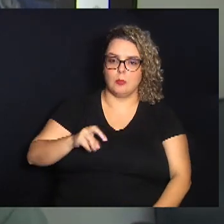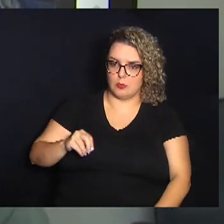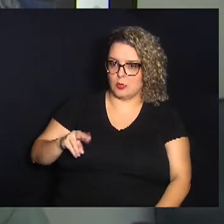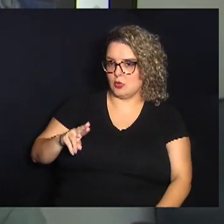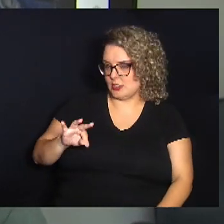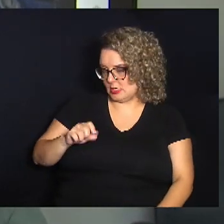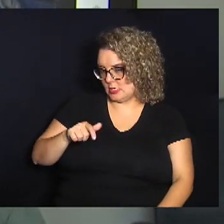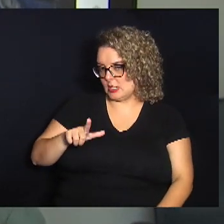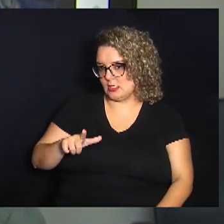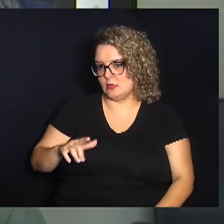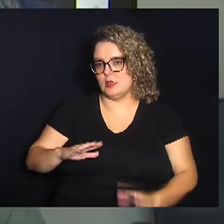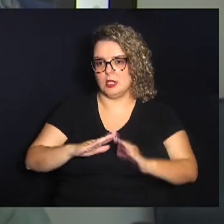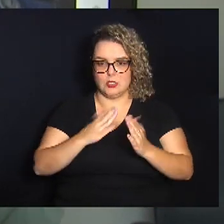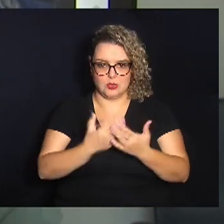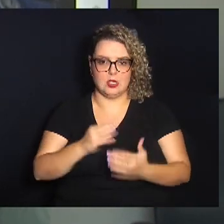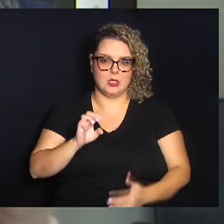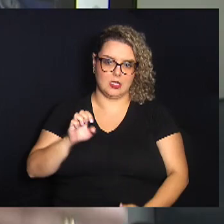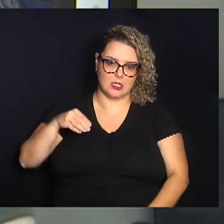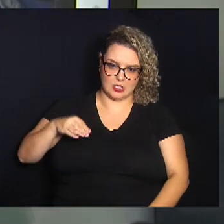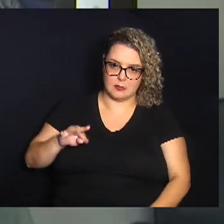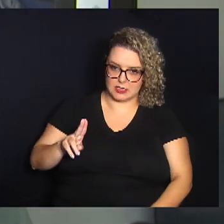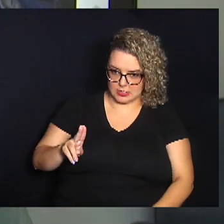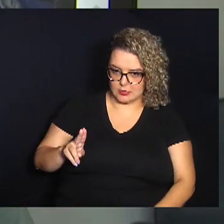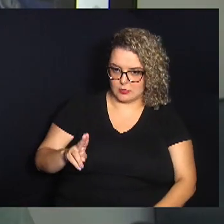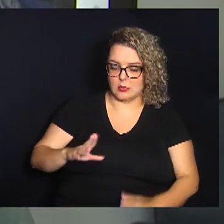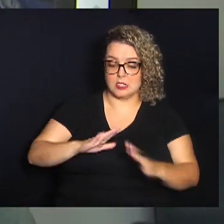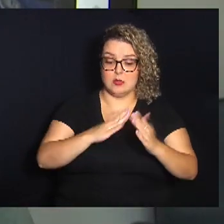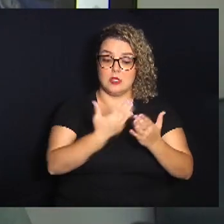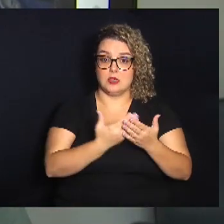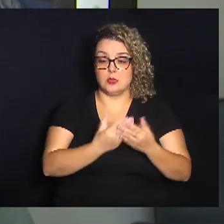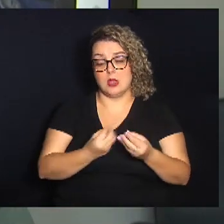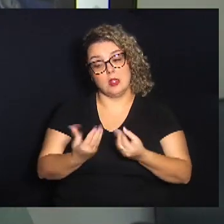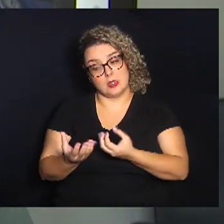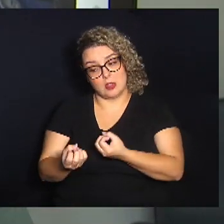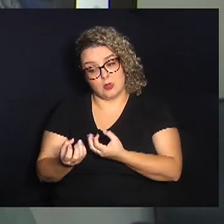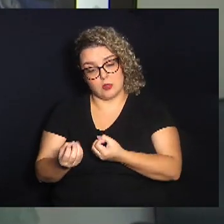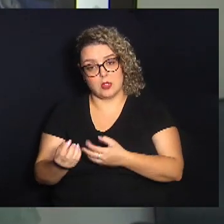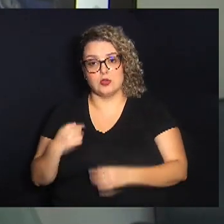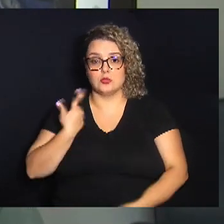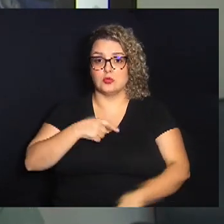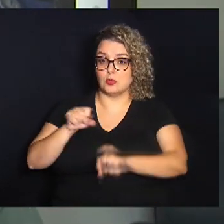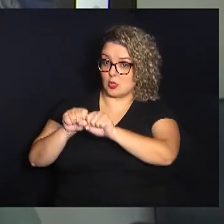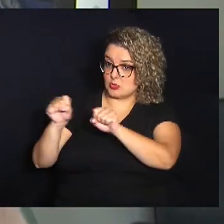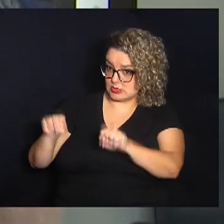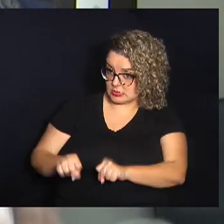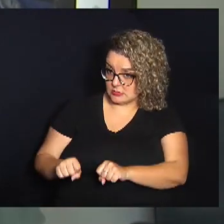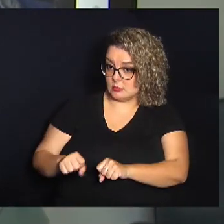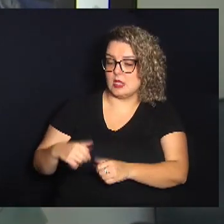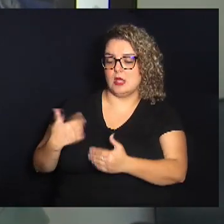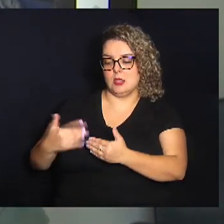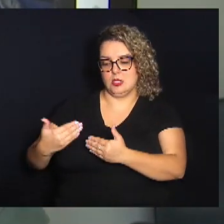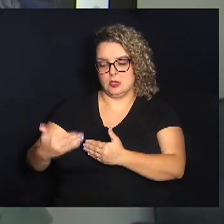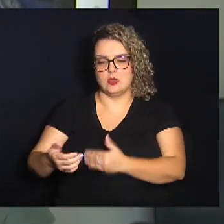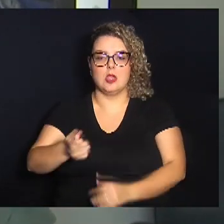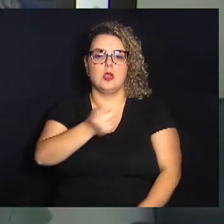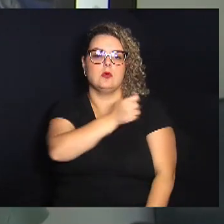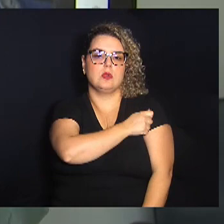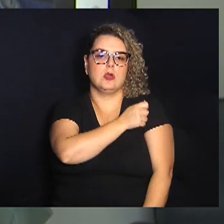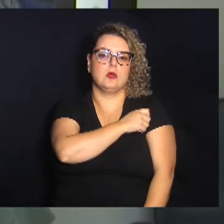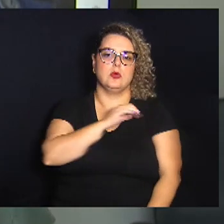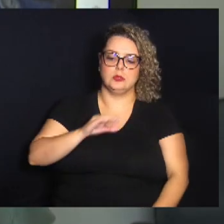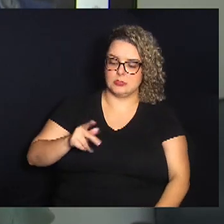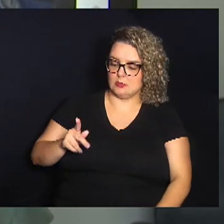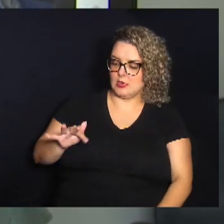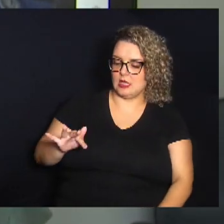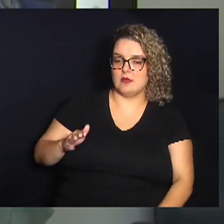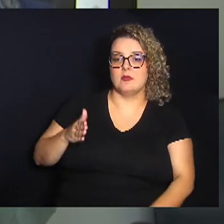linkado Escola EMTU. Então, a escola insere os dados desse aluno no nosso sistema e, a partir daí, o aluno com o seu CPF